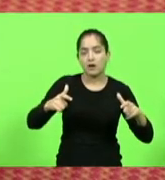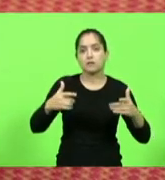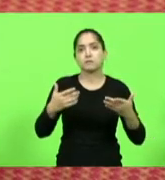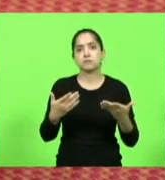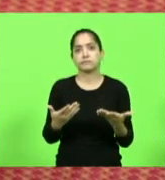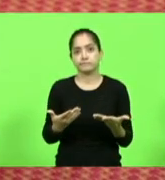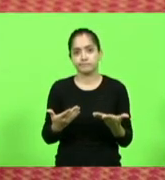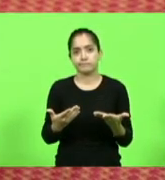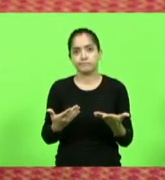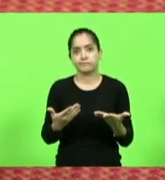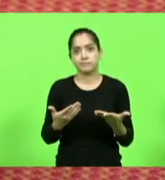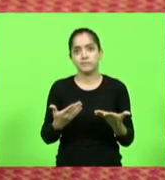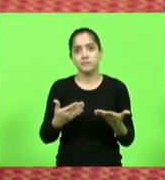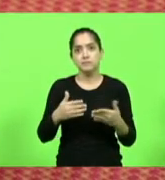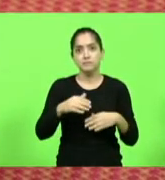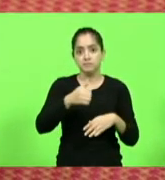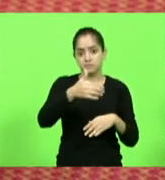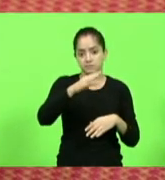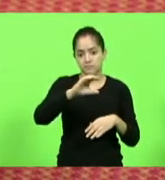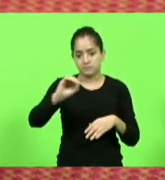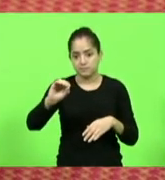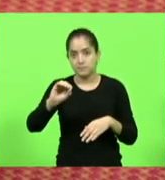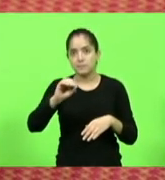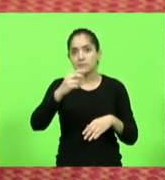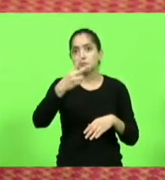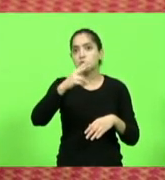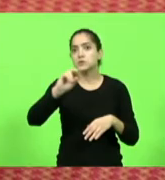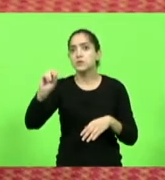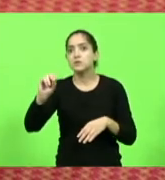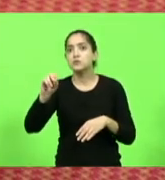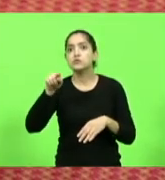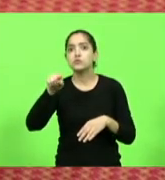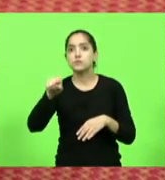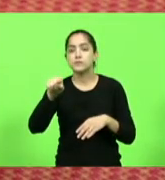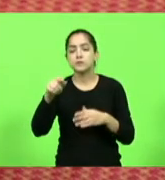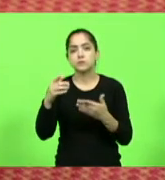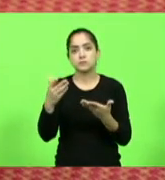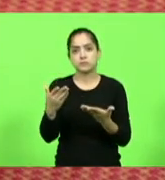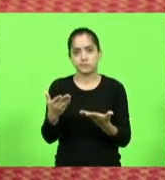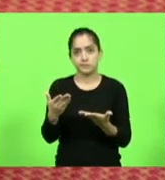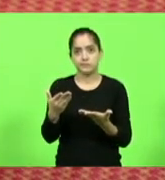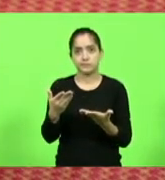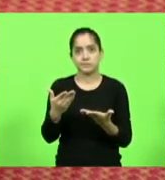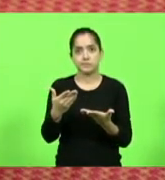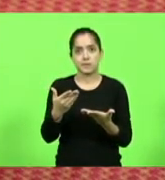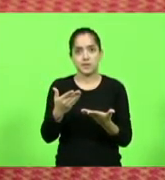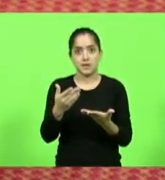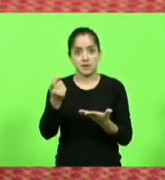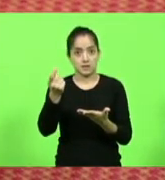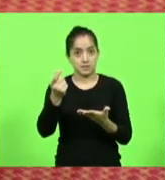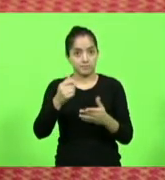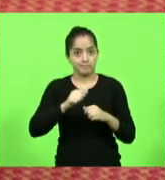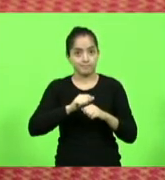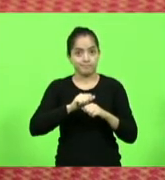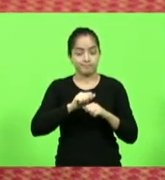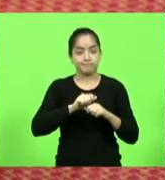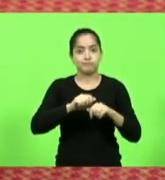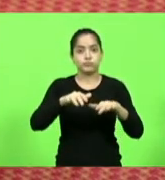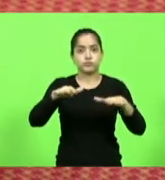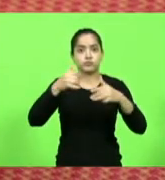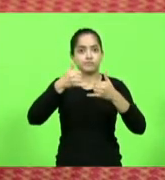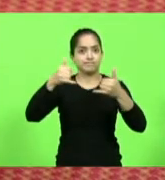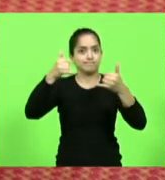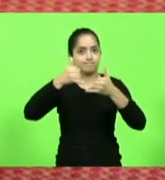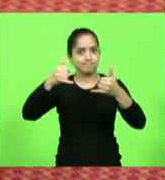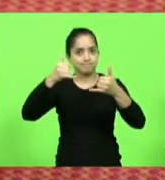participar com 100, 200 mil de redes novas, no mínimo, e doar essa rede para a Celesc, que depois